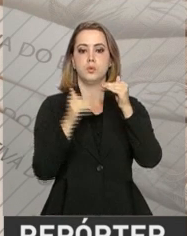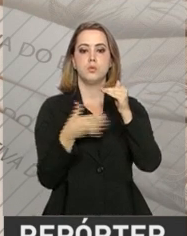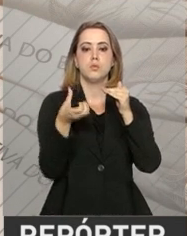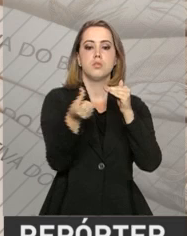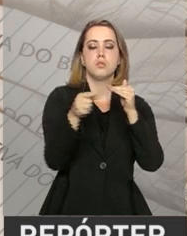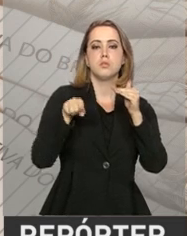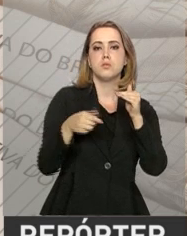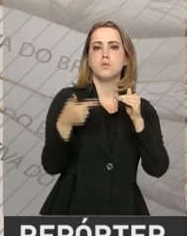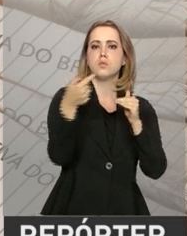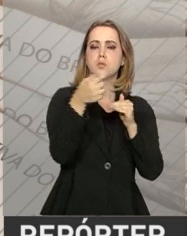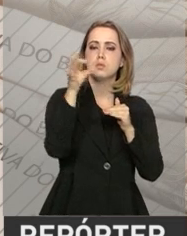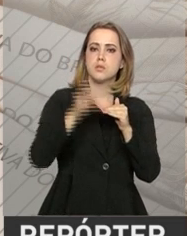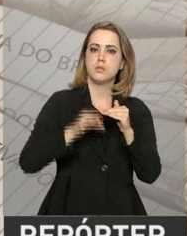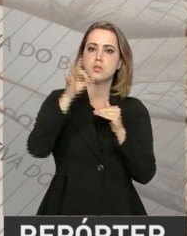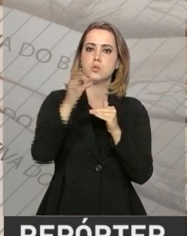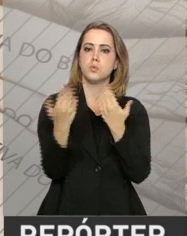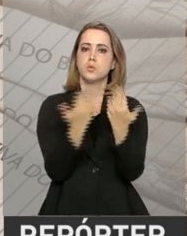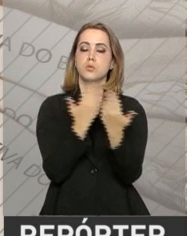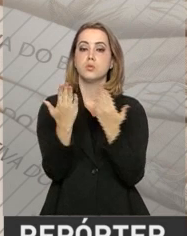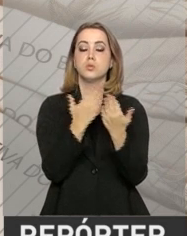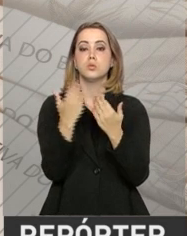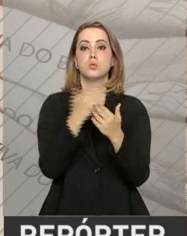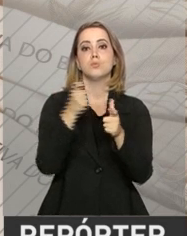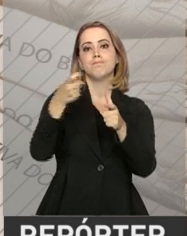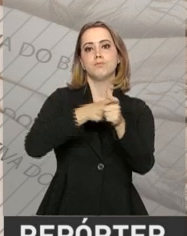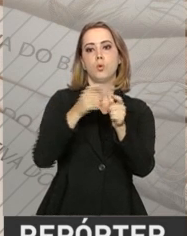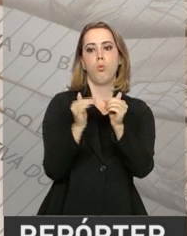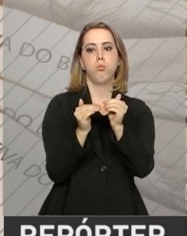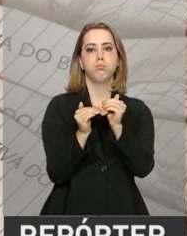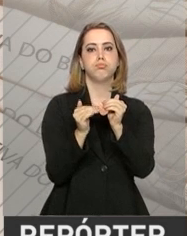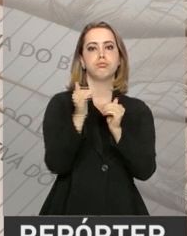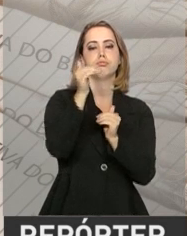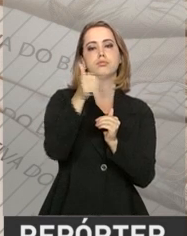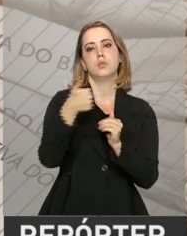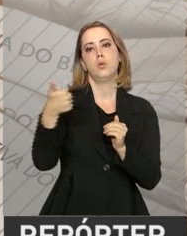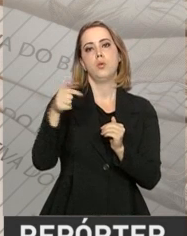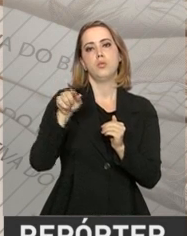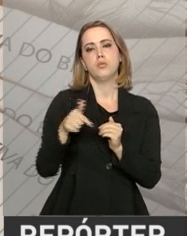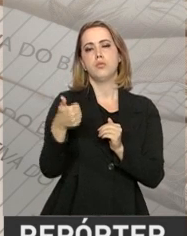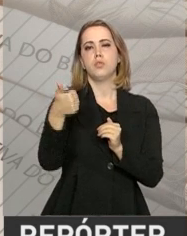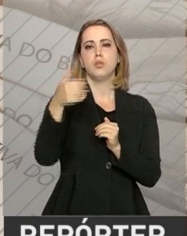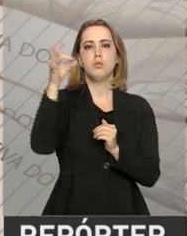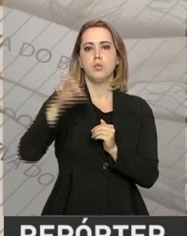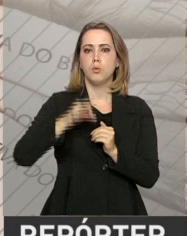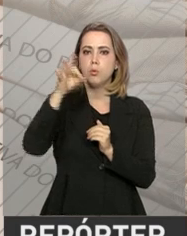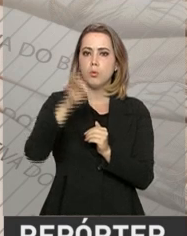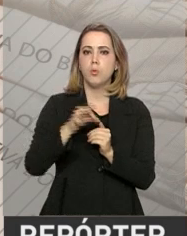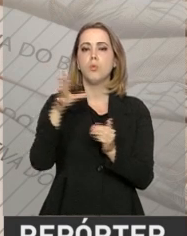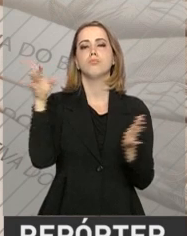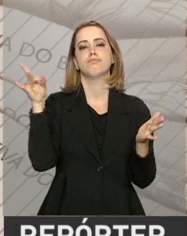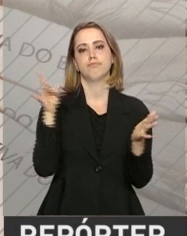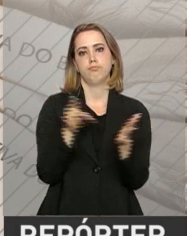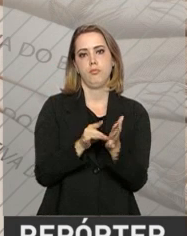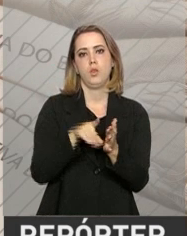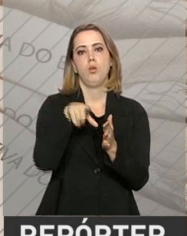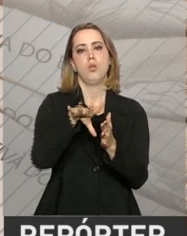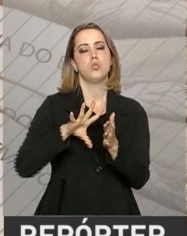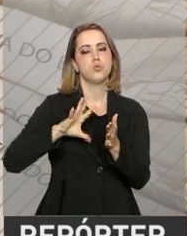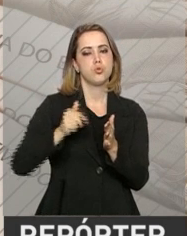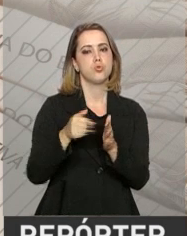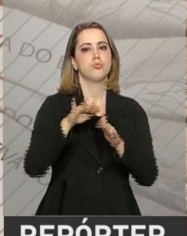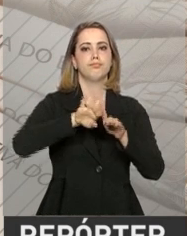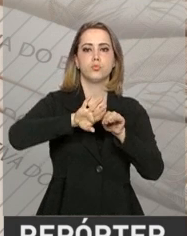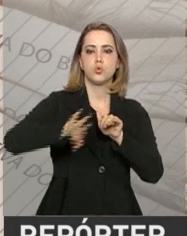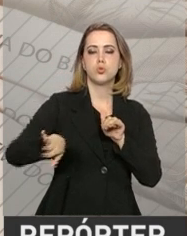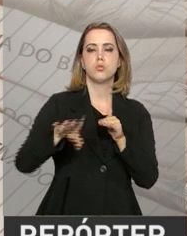6,7%, enquanto as despesas subiram 1,1%, também em termos reais, ou seja, descontada a